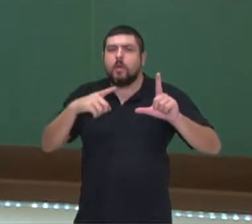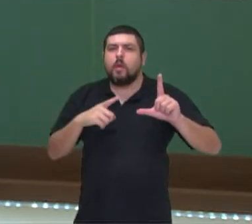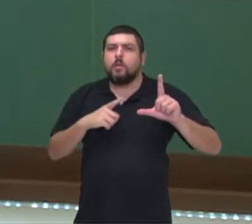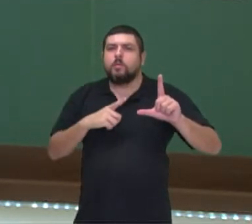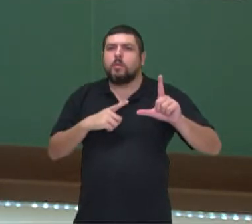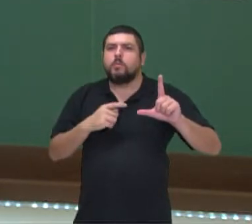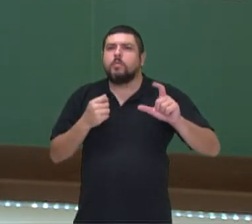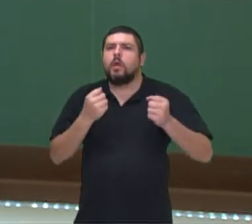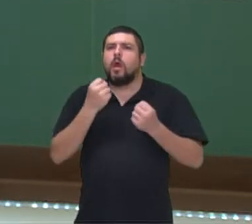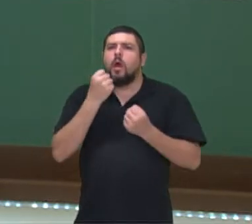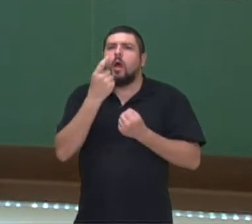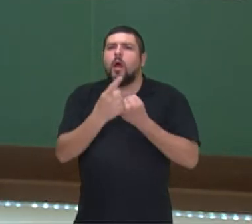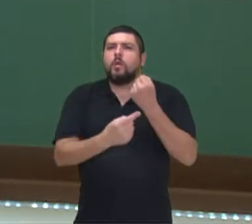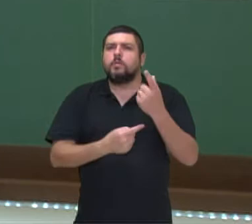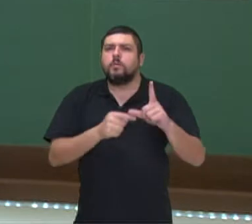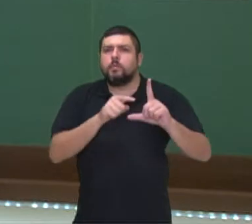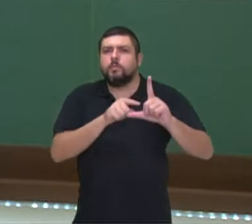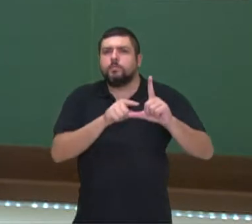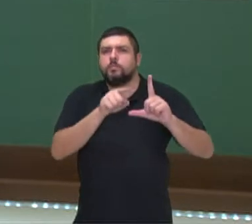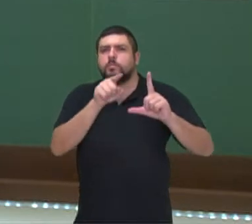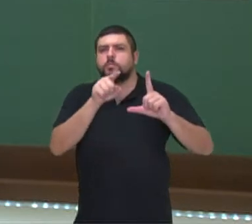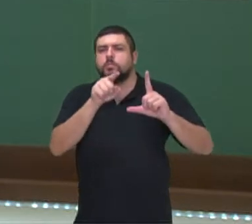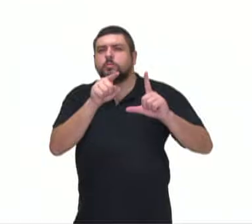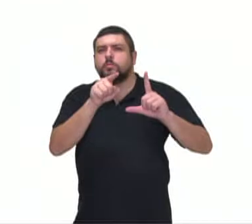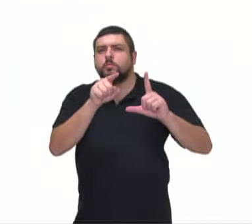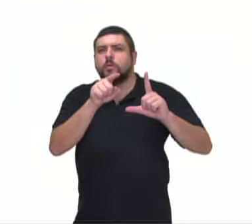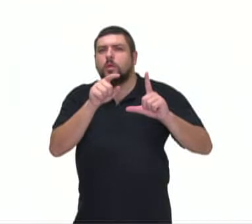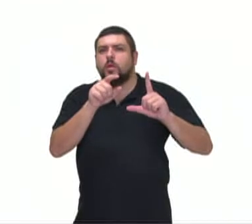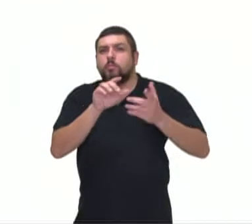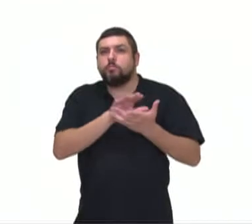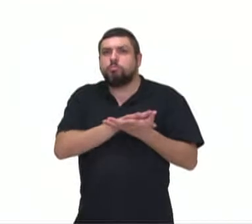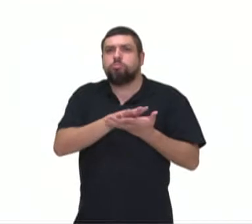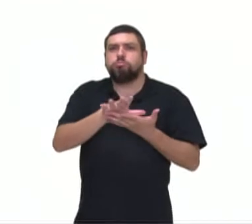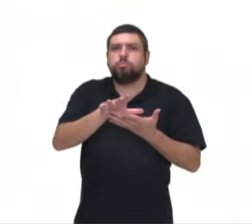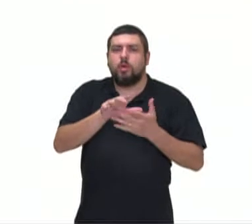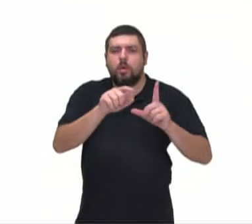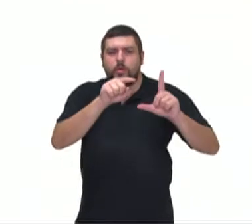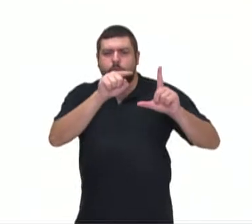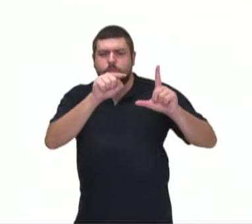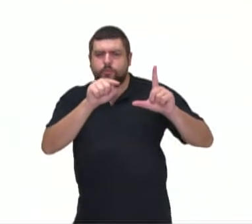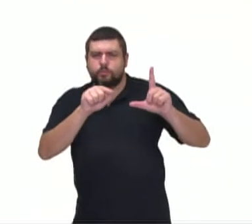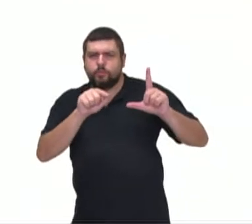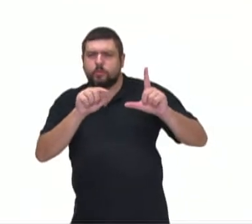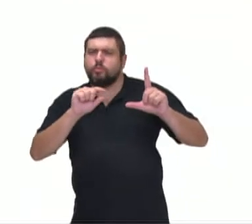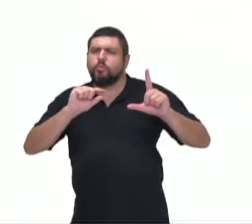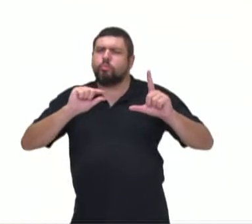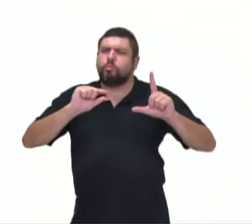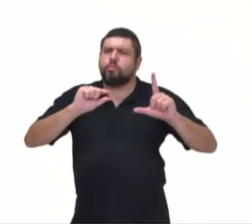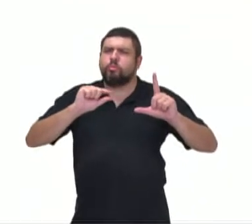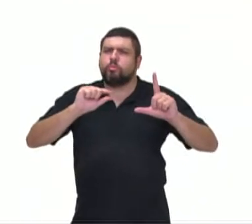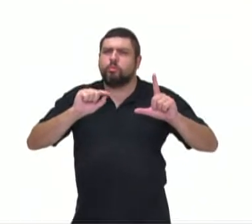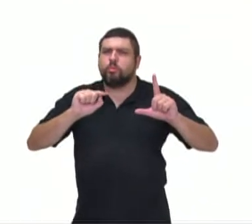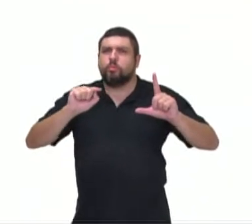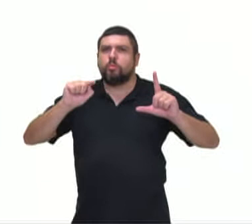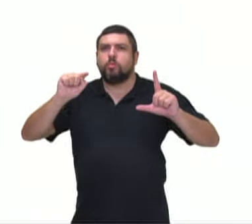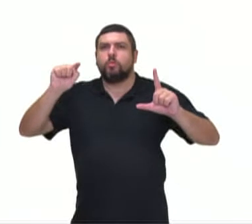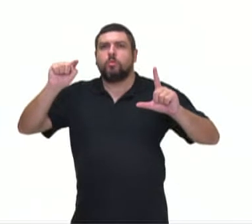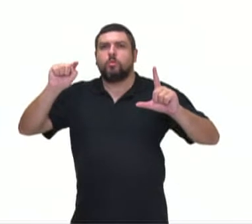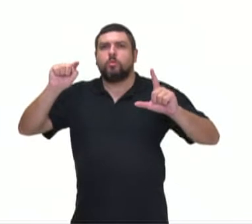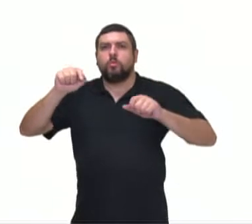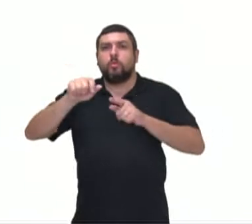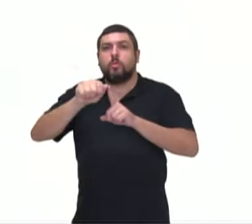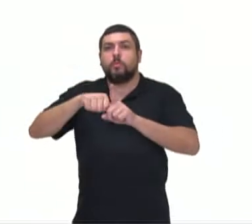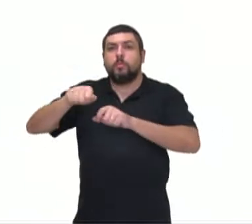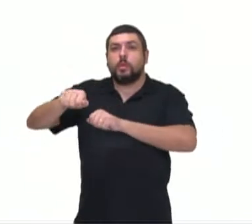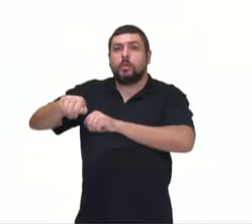consumo foi maior, teve momentos que esse consumo caiu um pouquinho, chegando lá no mês de setembro no seu pico, né? No consumo